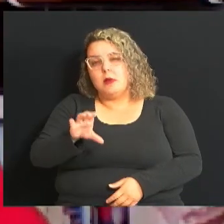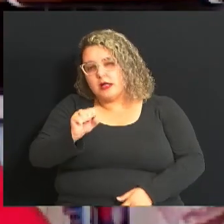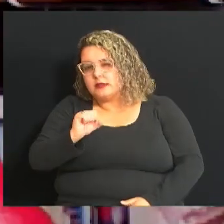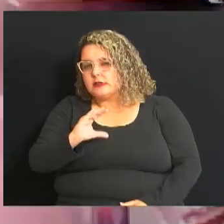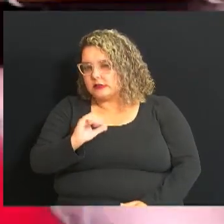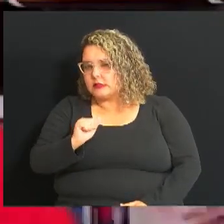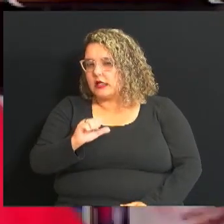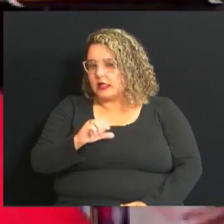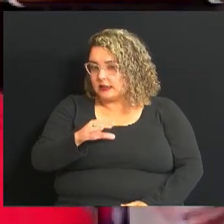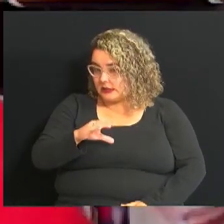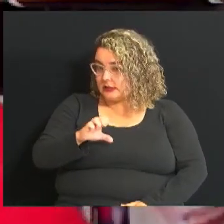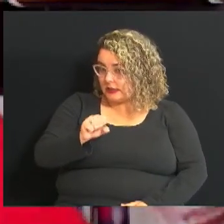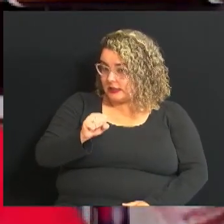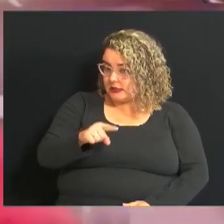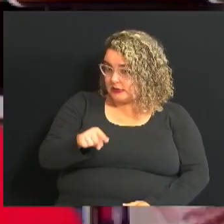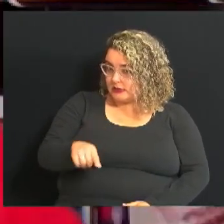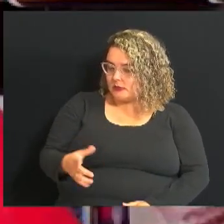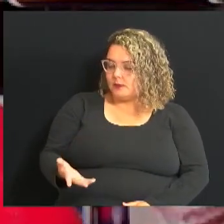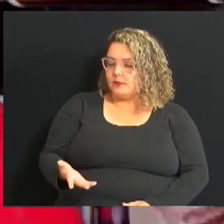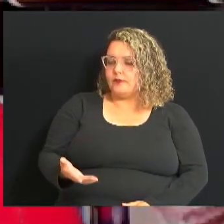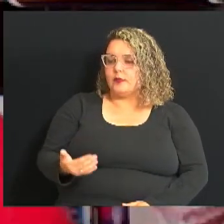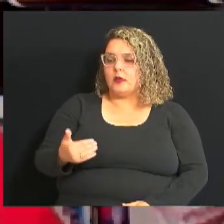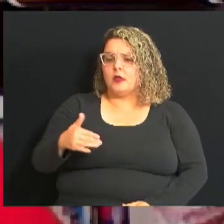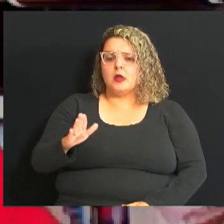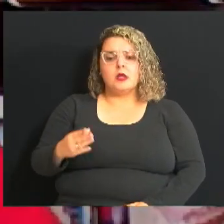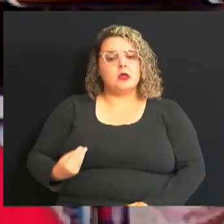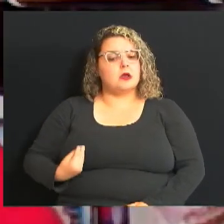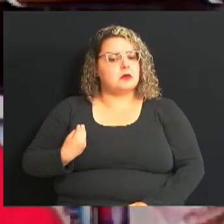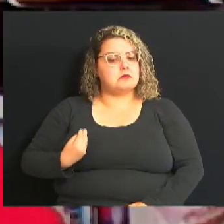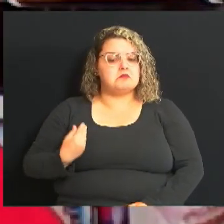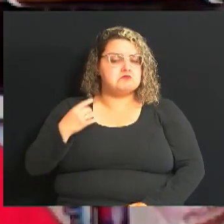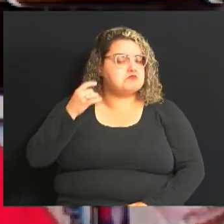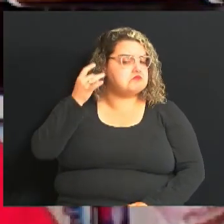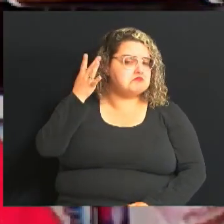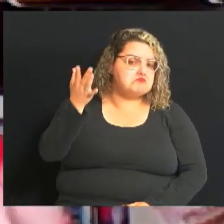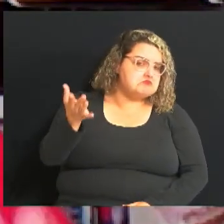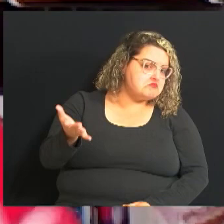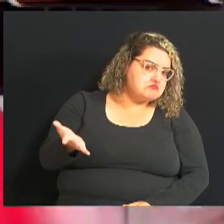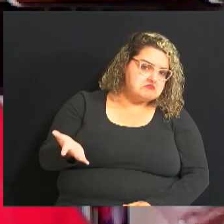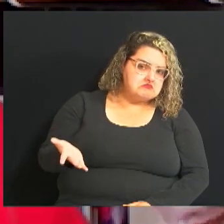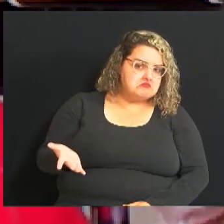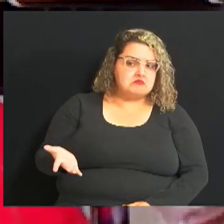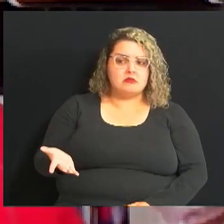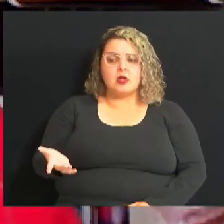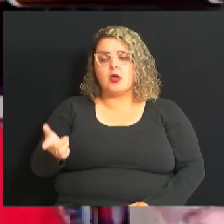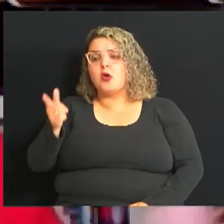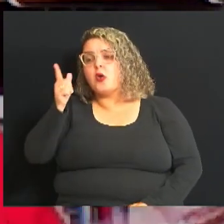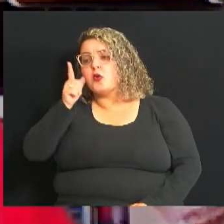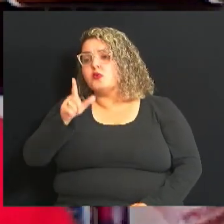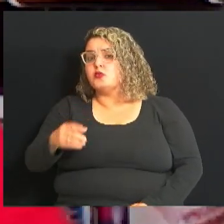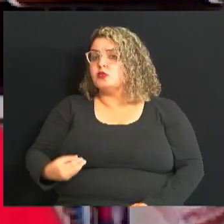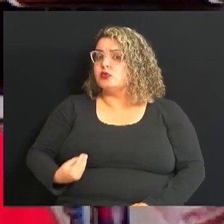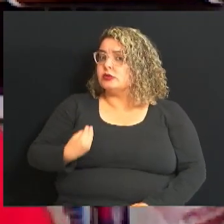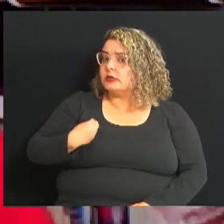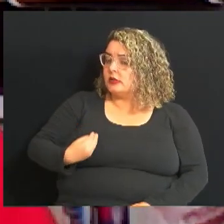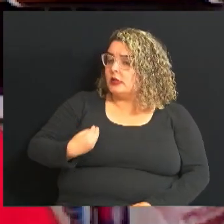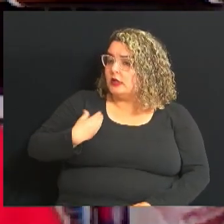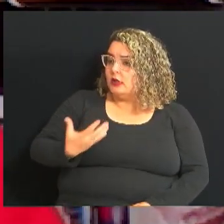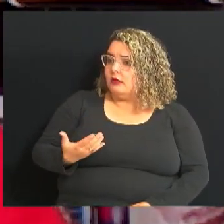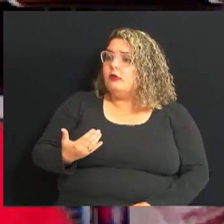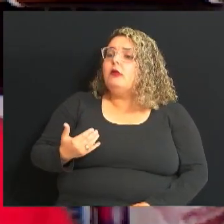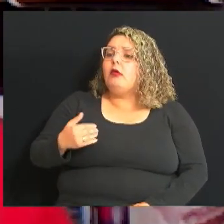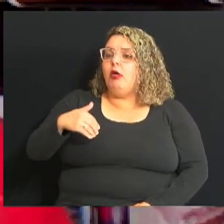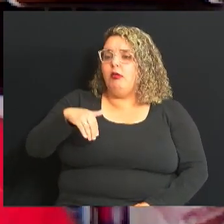e momentos em que a vida está mais fácil, se consegue viver com mais